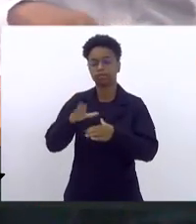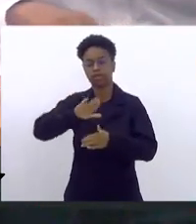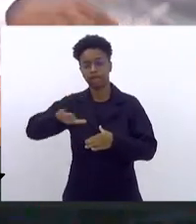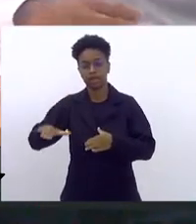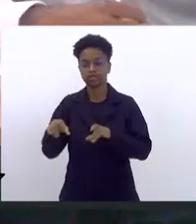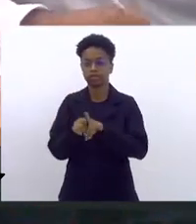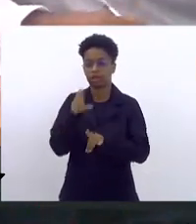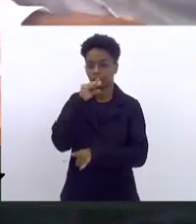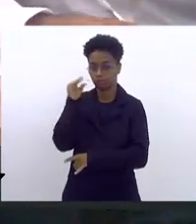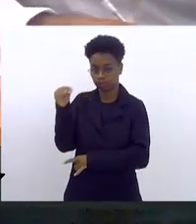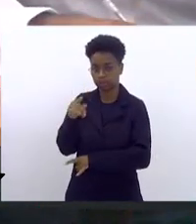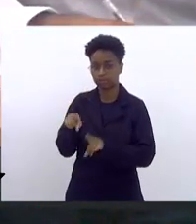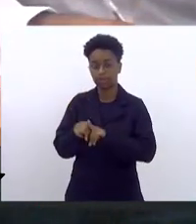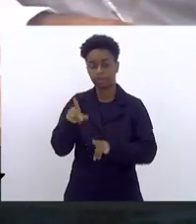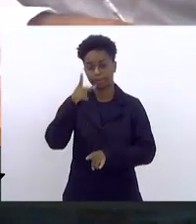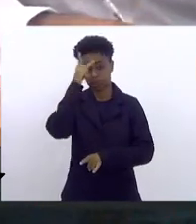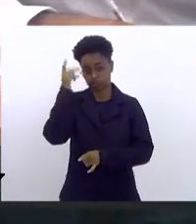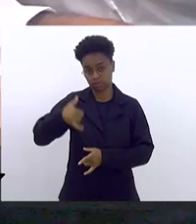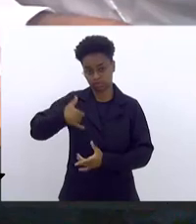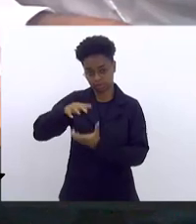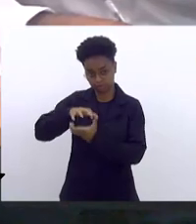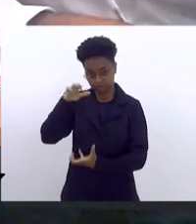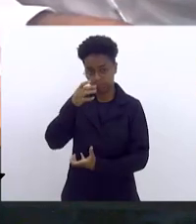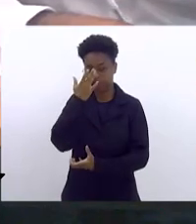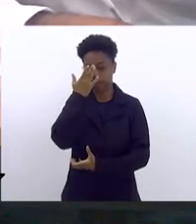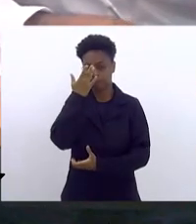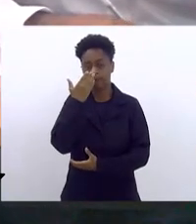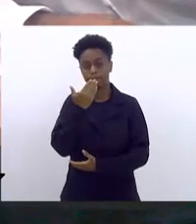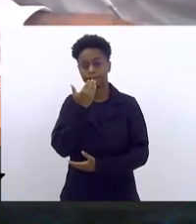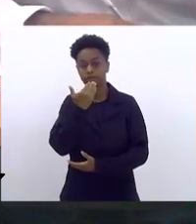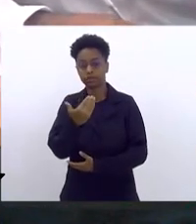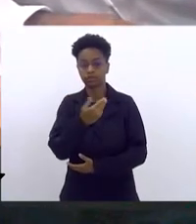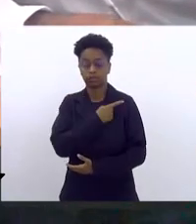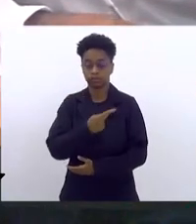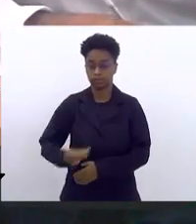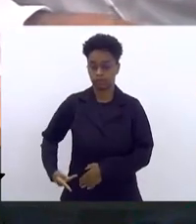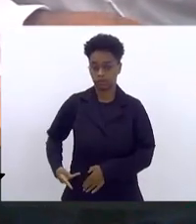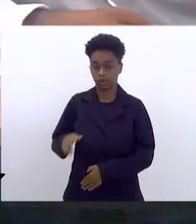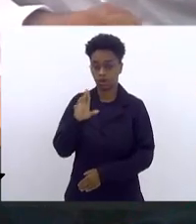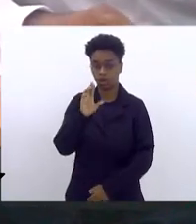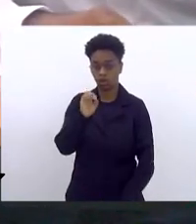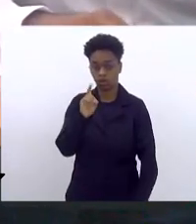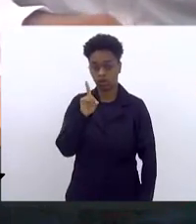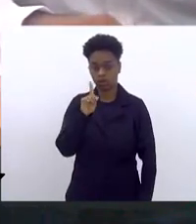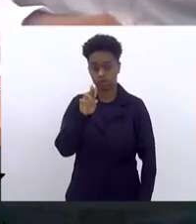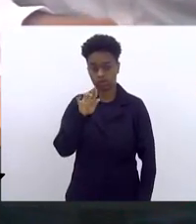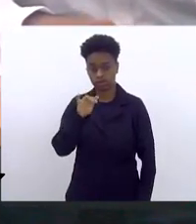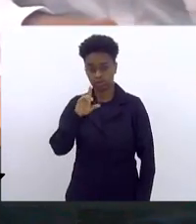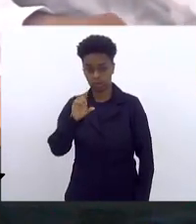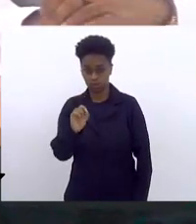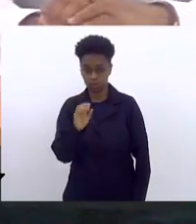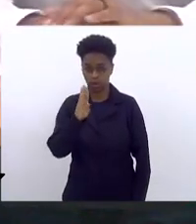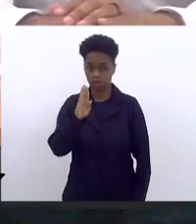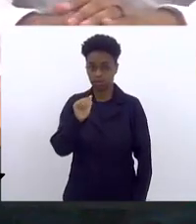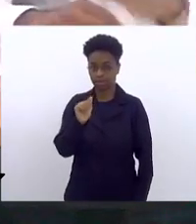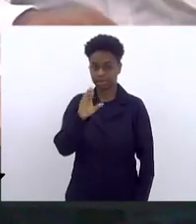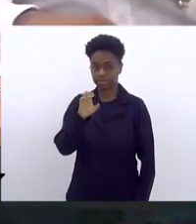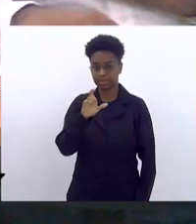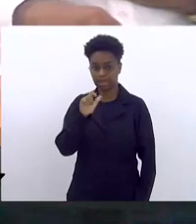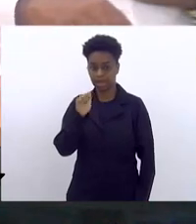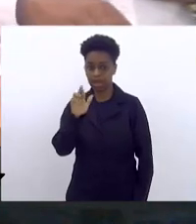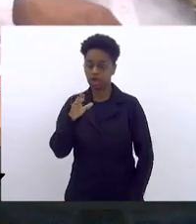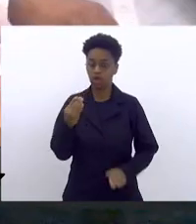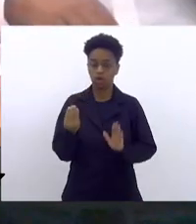pediu ao nosso presidente, Rodrigo Bacelar, que iluminasse o Palácio Tiradentes de